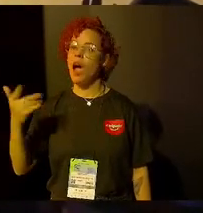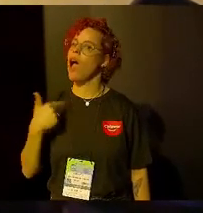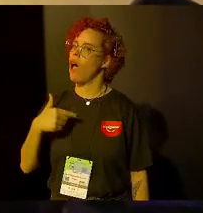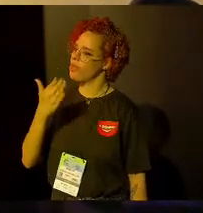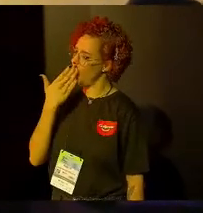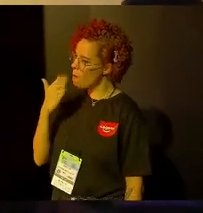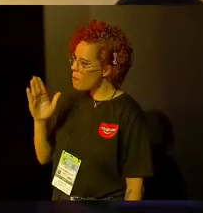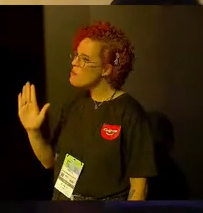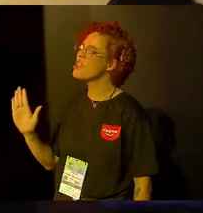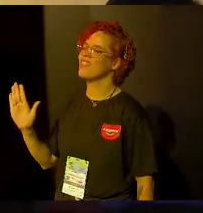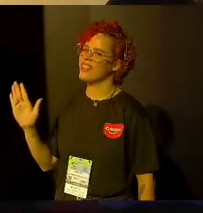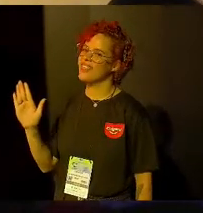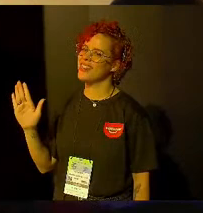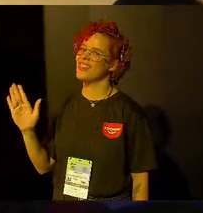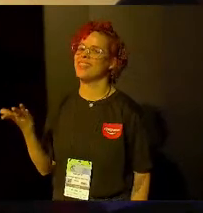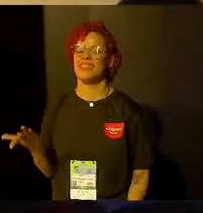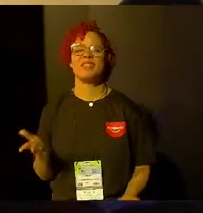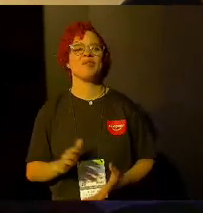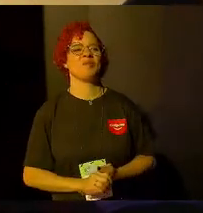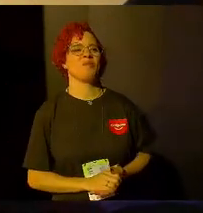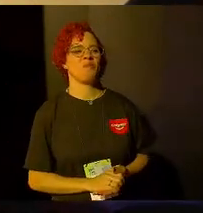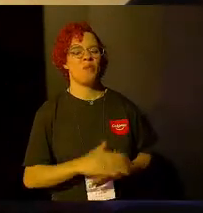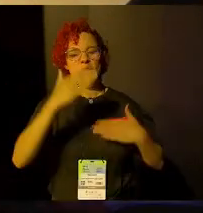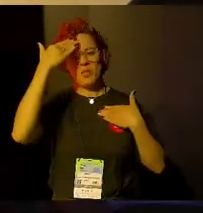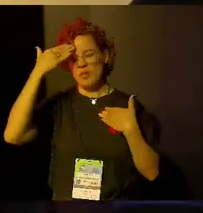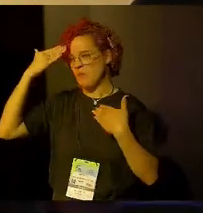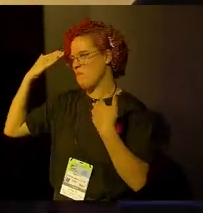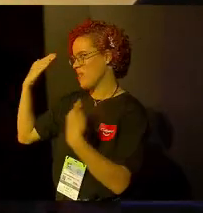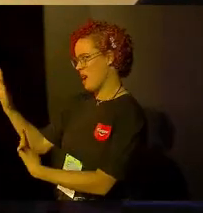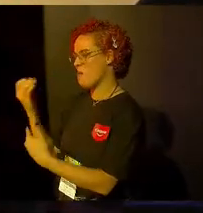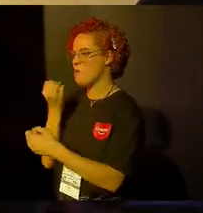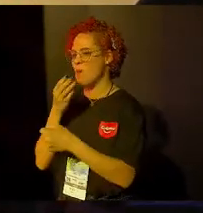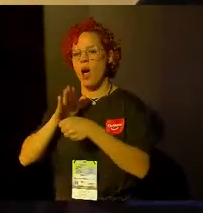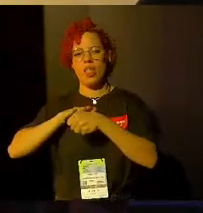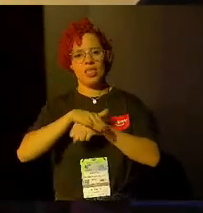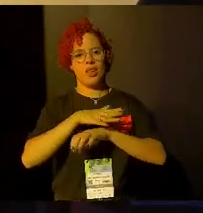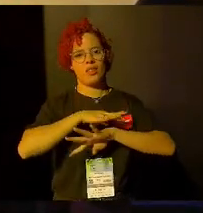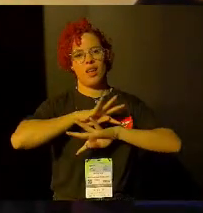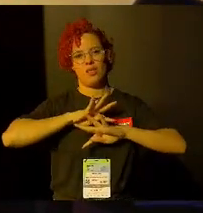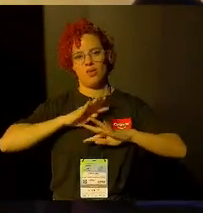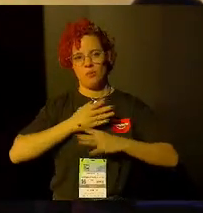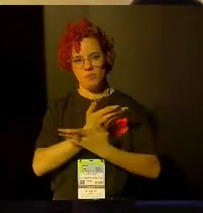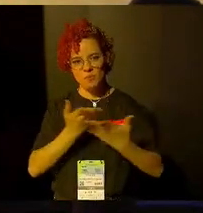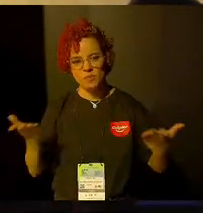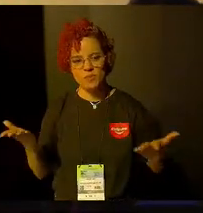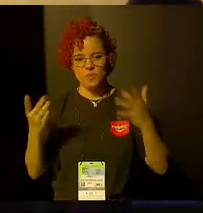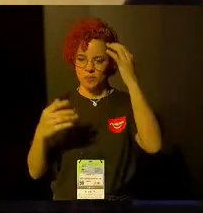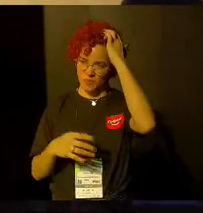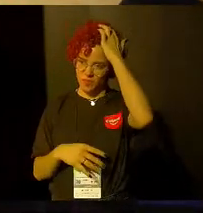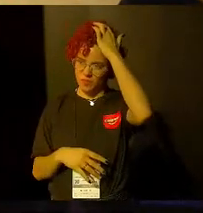tá prometido hein Muito obrigada uma boa noite a todos